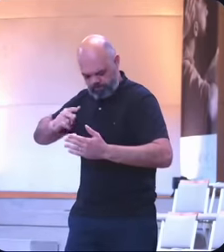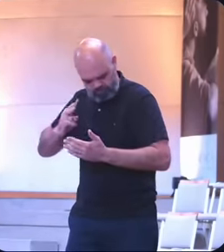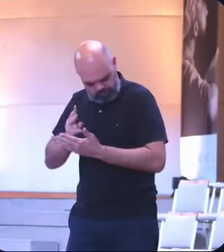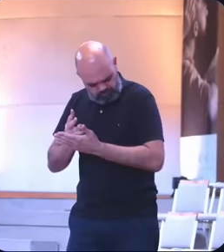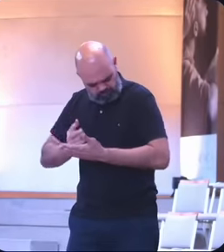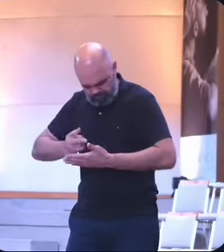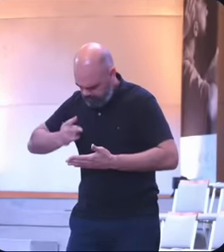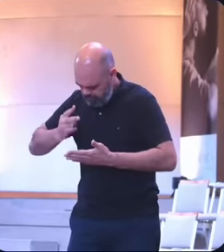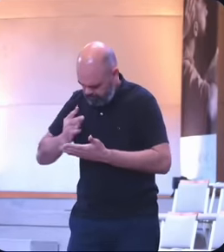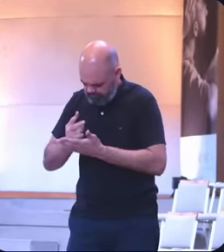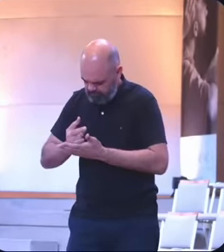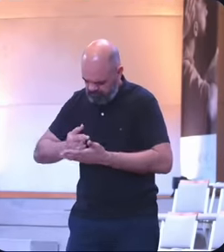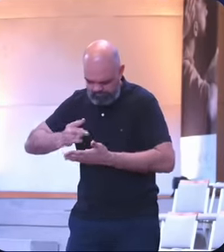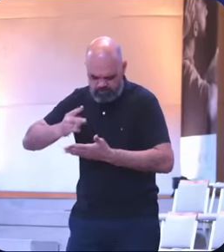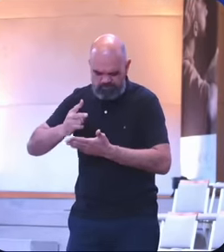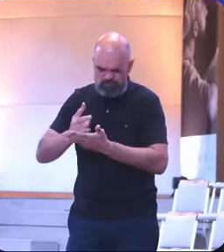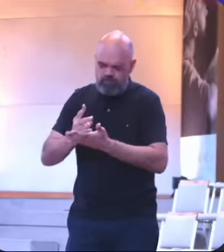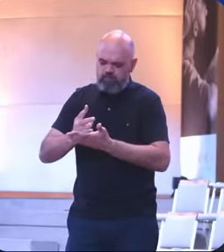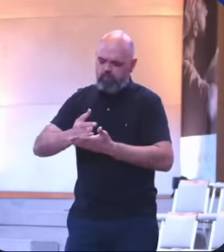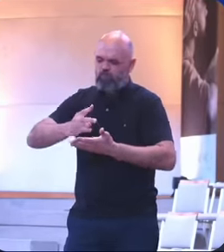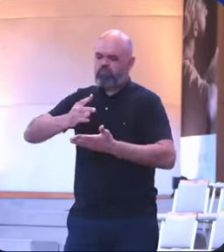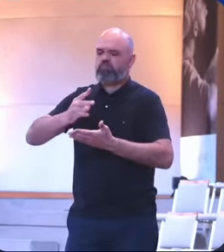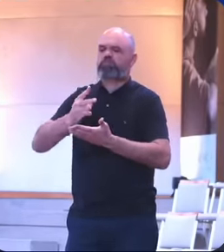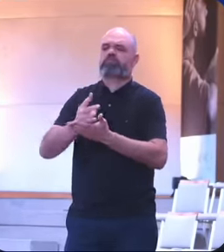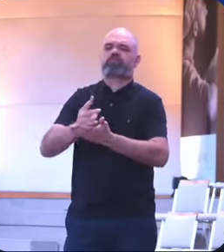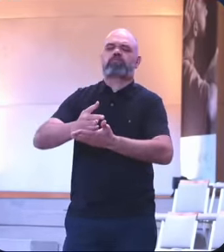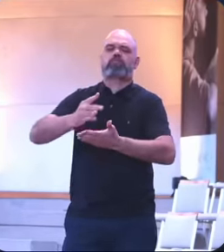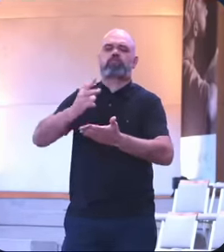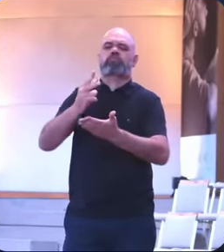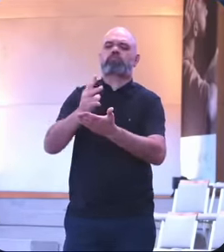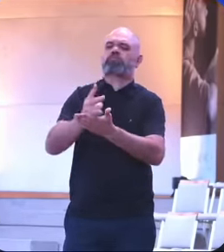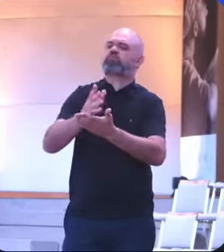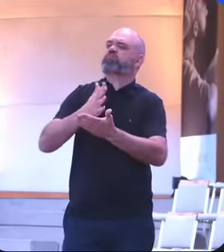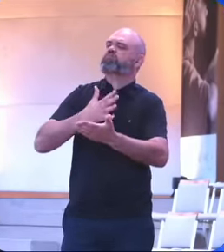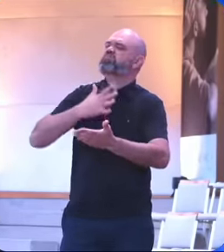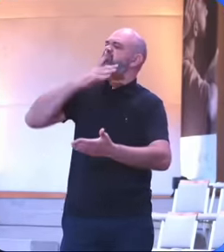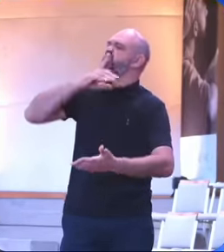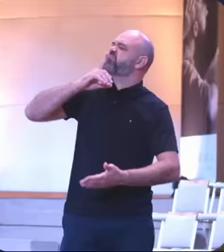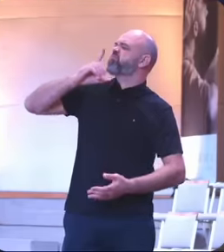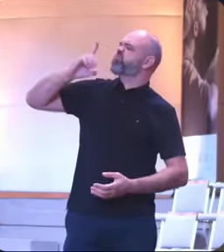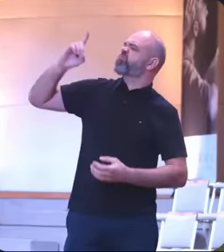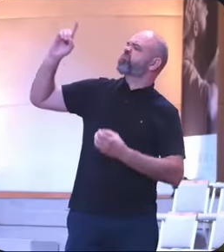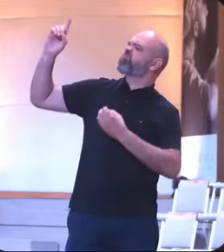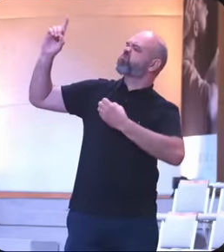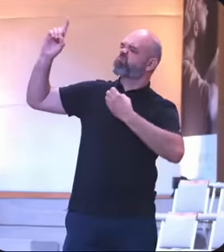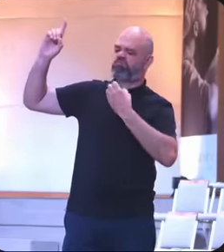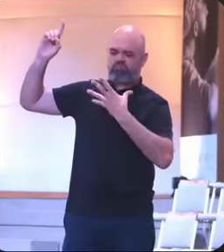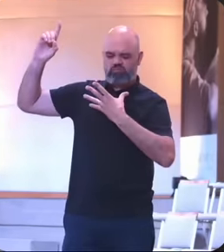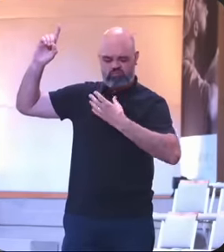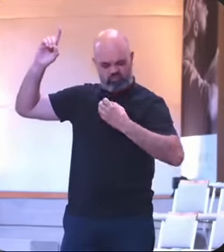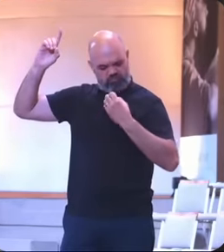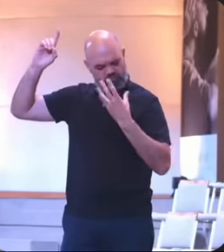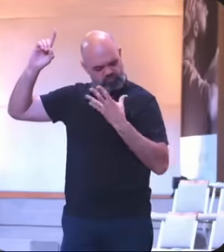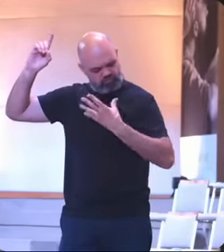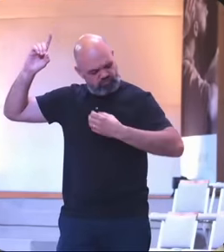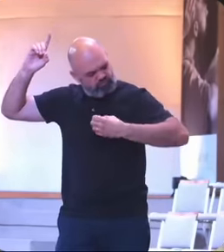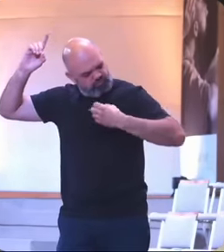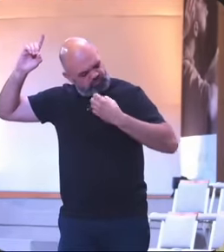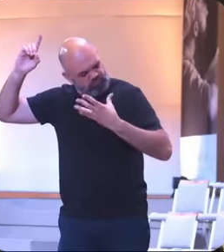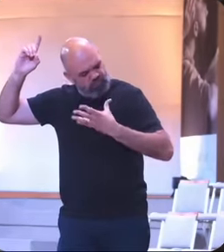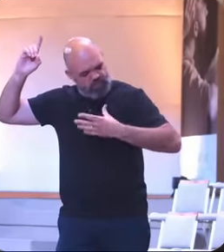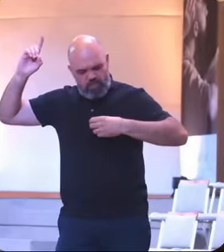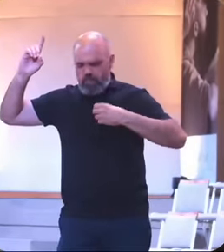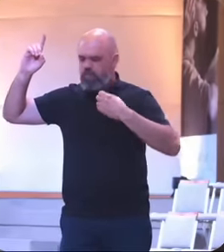Sim, eu sei que és fiel. Em todo tempo tu és